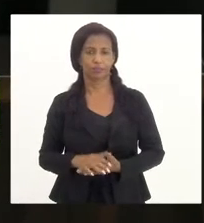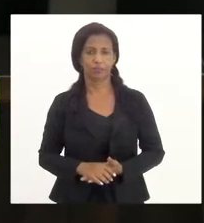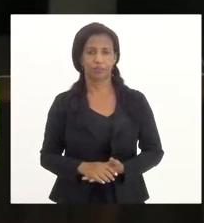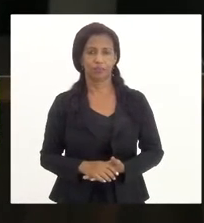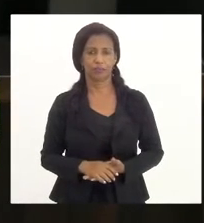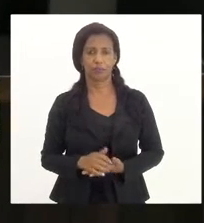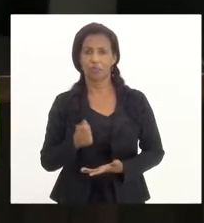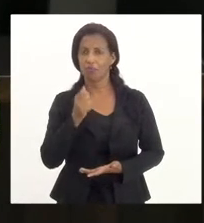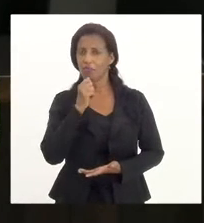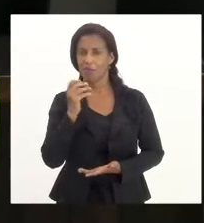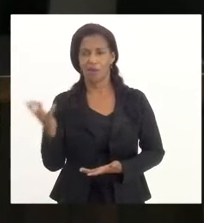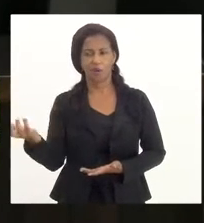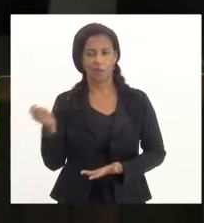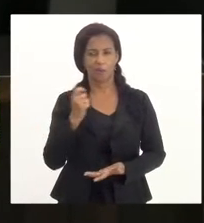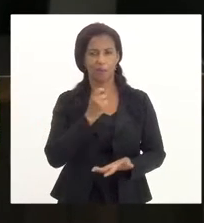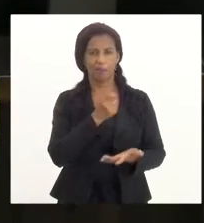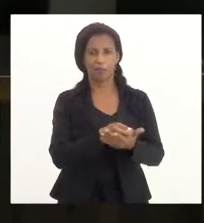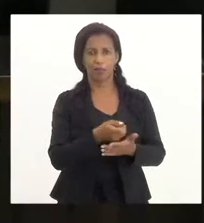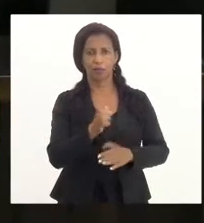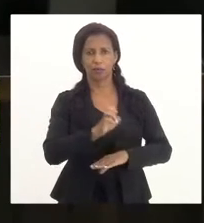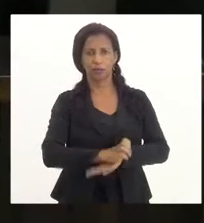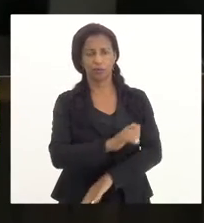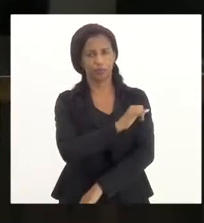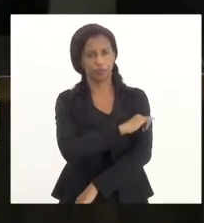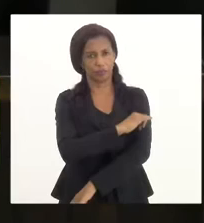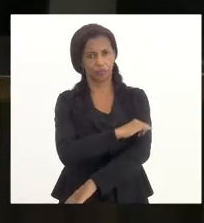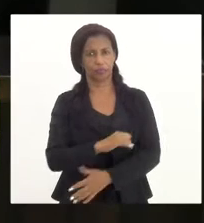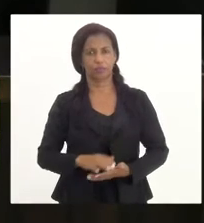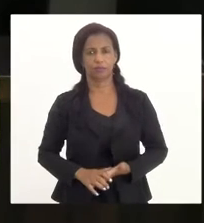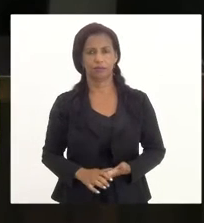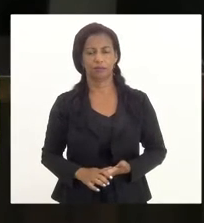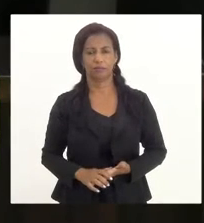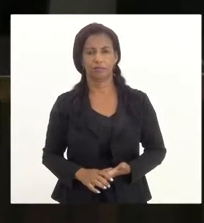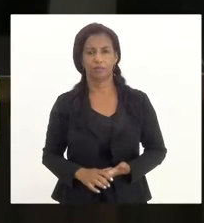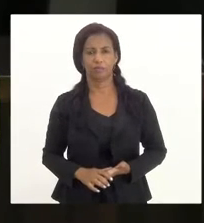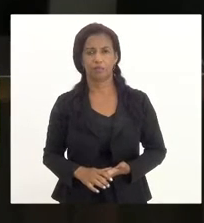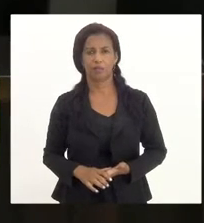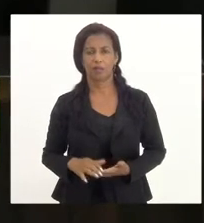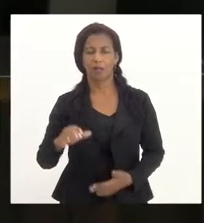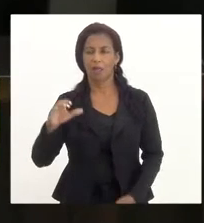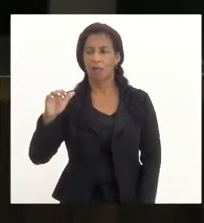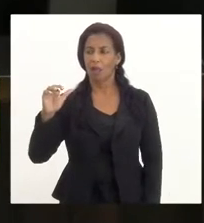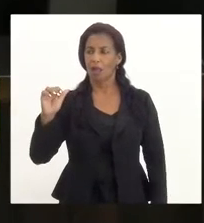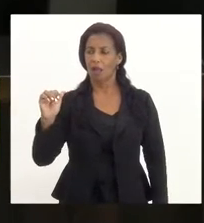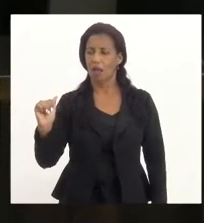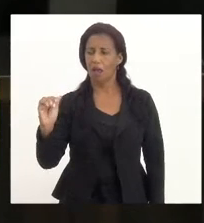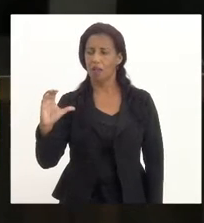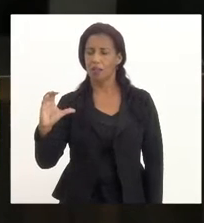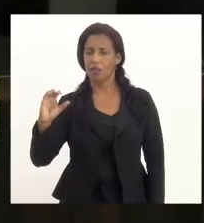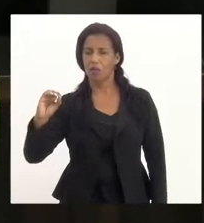e não repassou o estado do Rio de Janeiro derivado da seus 2757